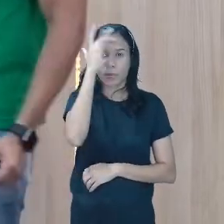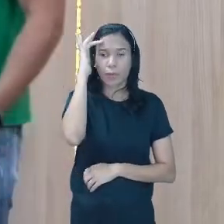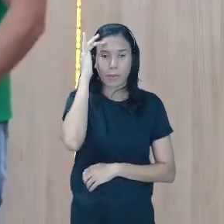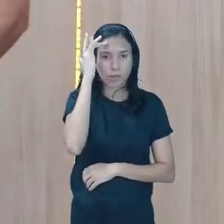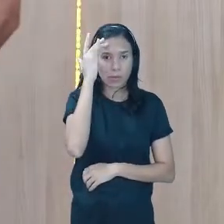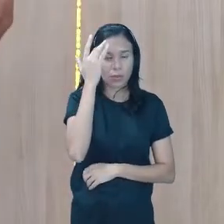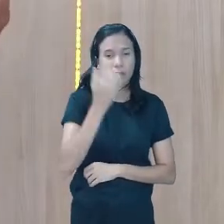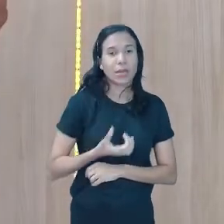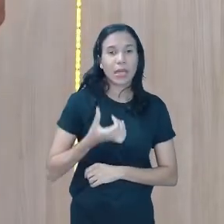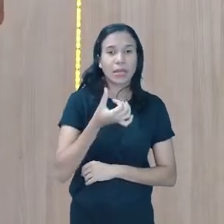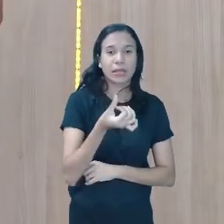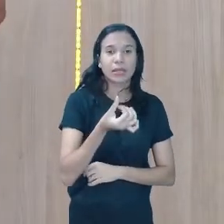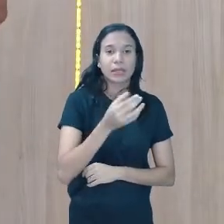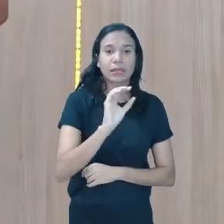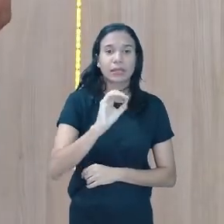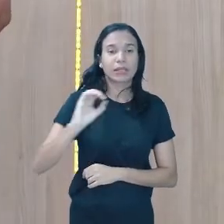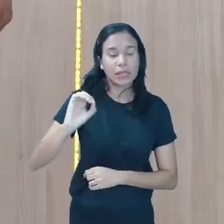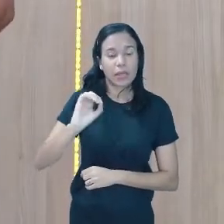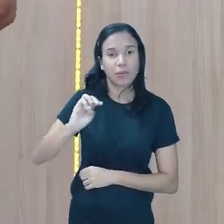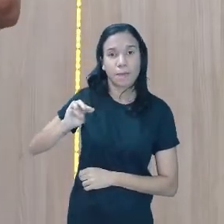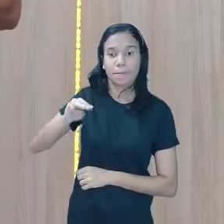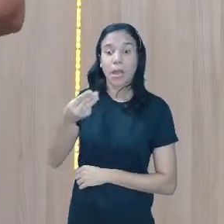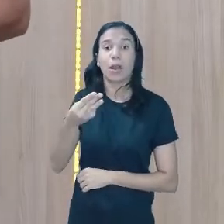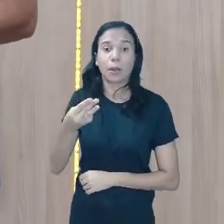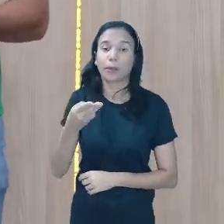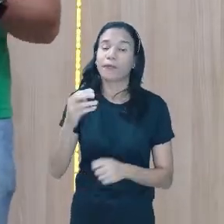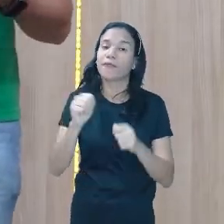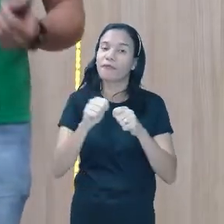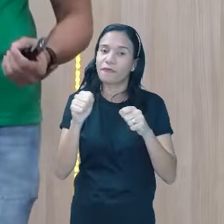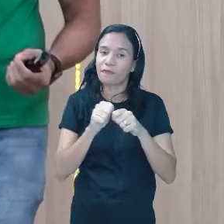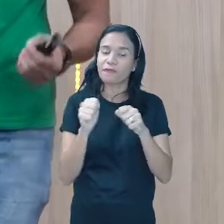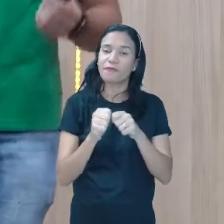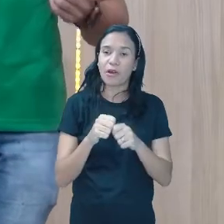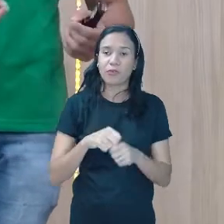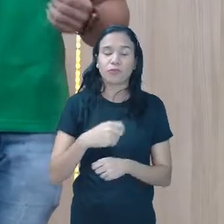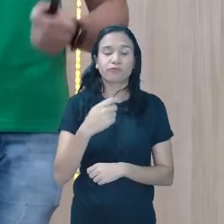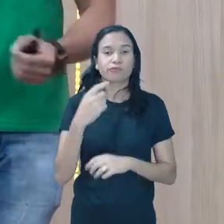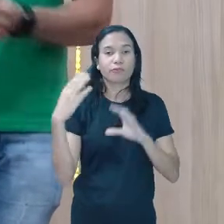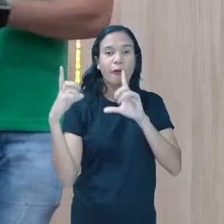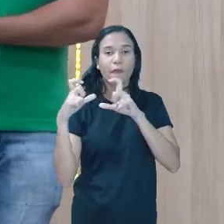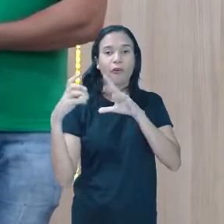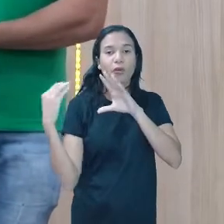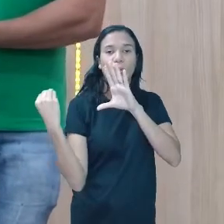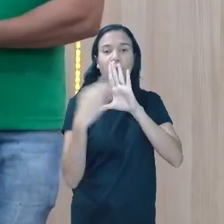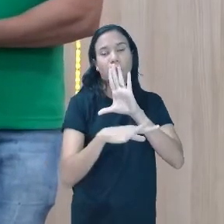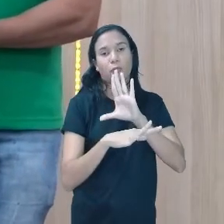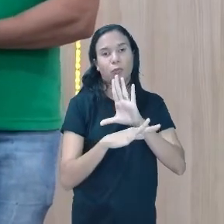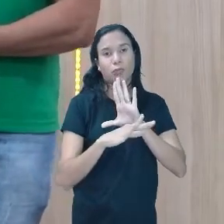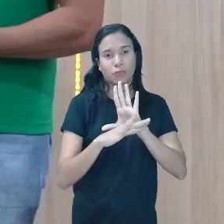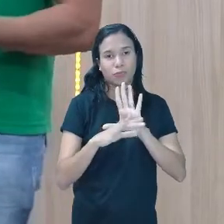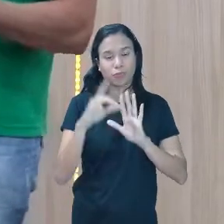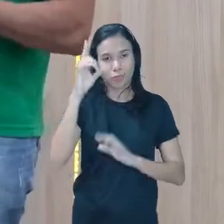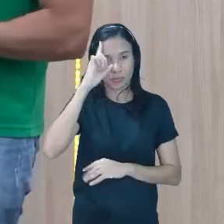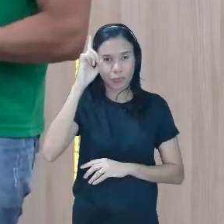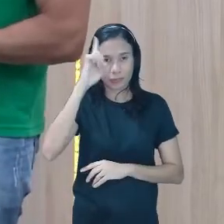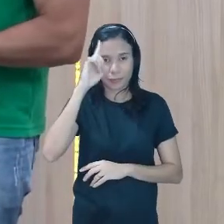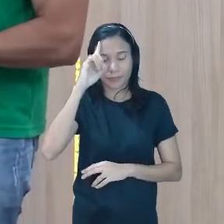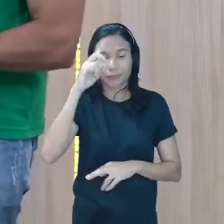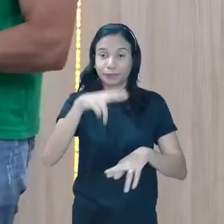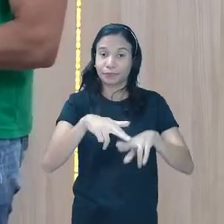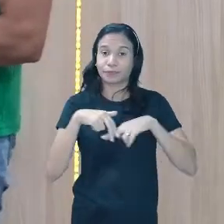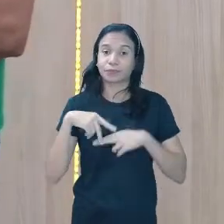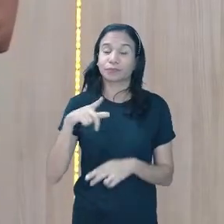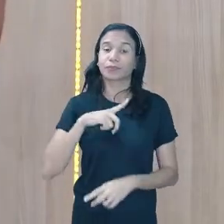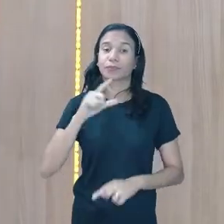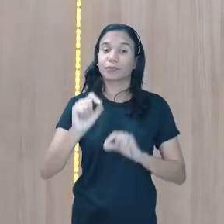Instagram, 600 milhões fazem pelo menos um story por dia, tá bom? Então, o que é que a